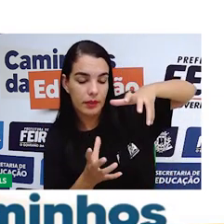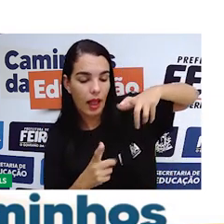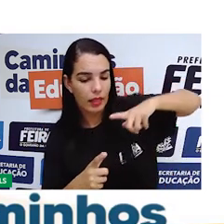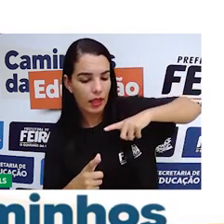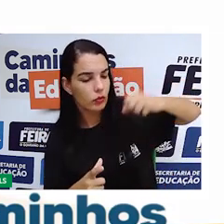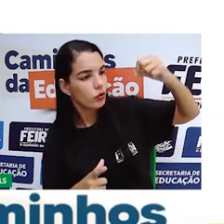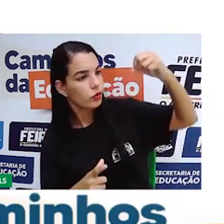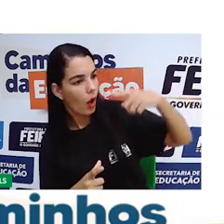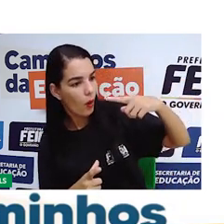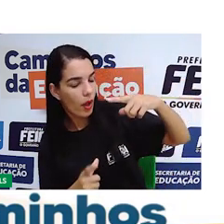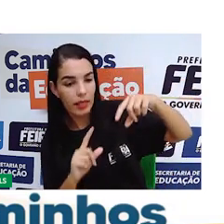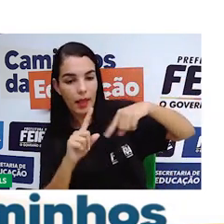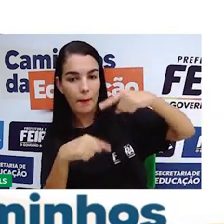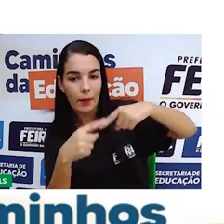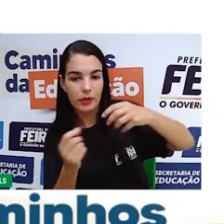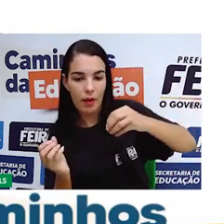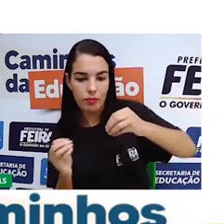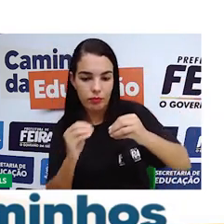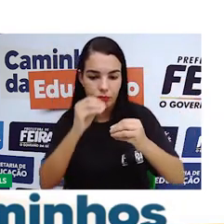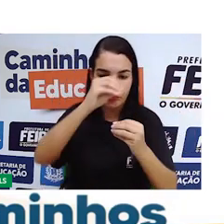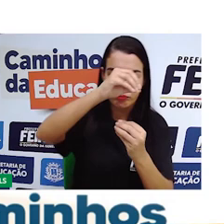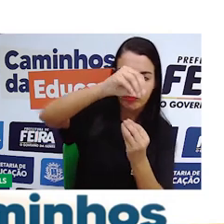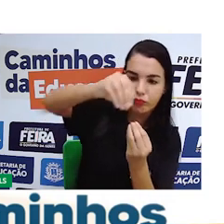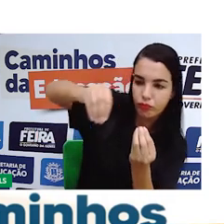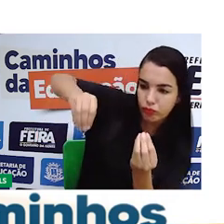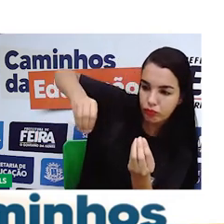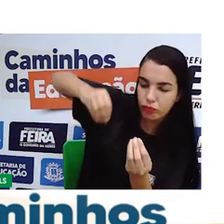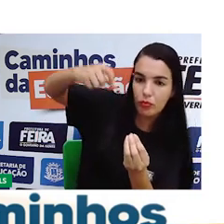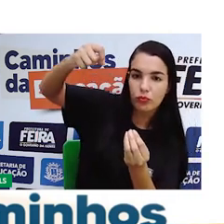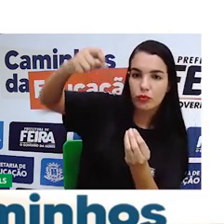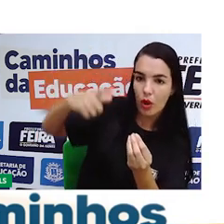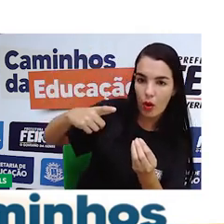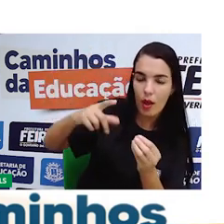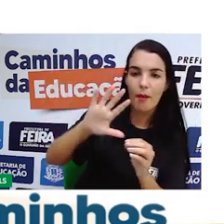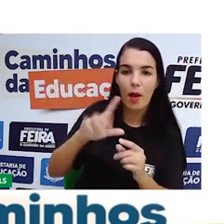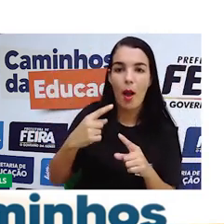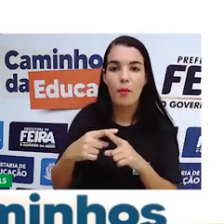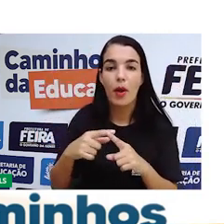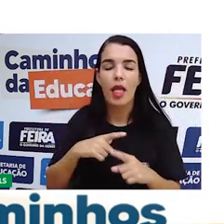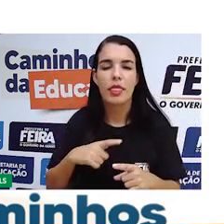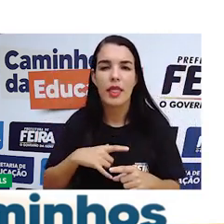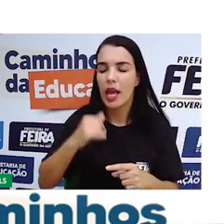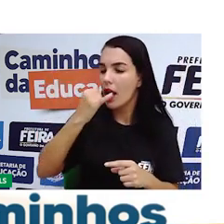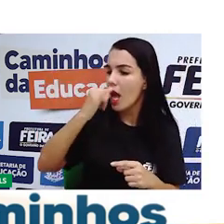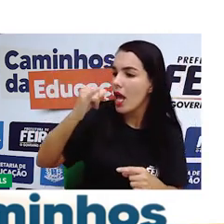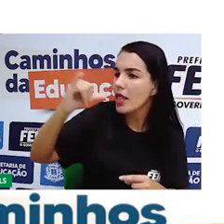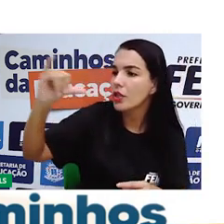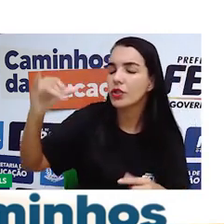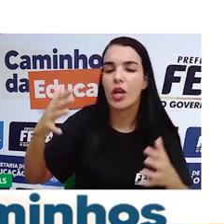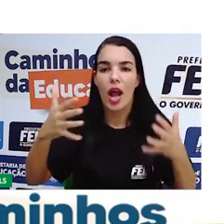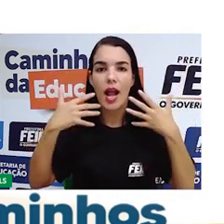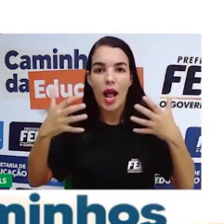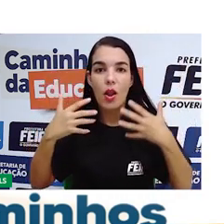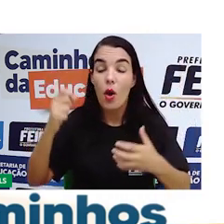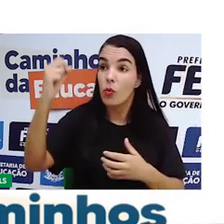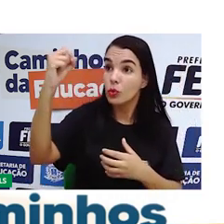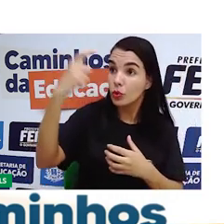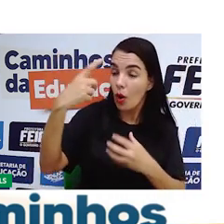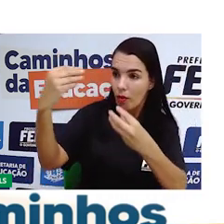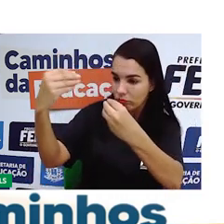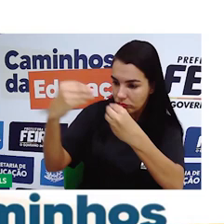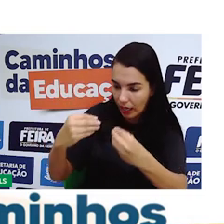Sol durante o ano. Como o Sol é a nossa fonte de luz, energia e calor, a diferença na